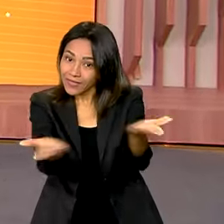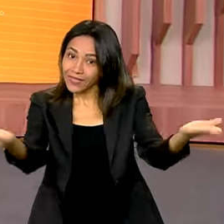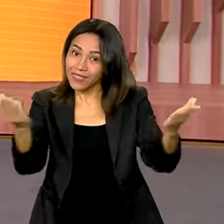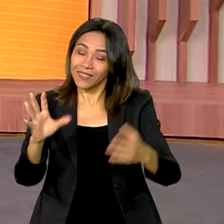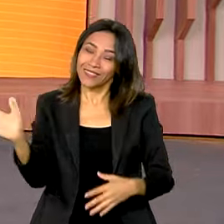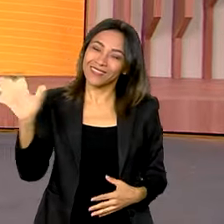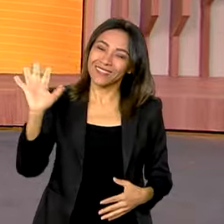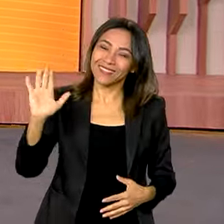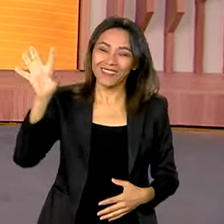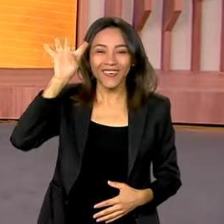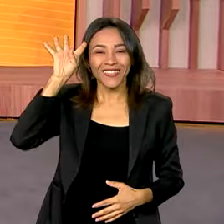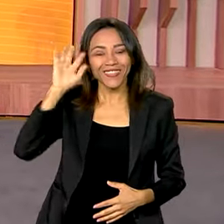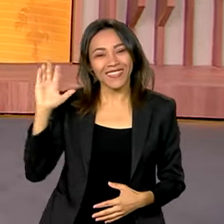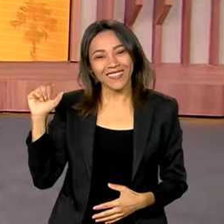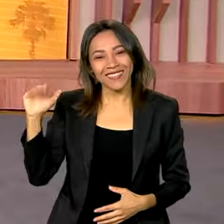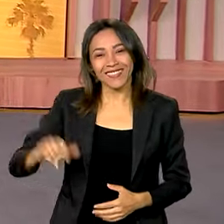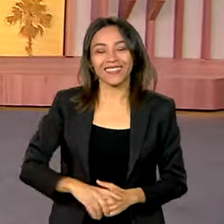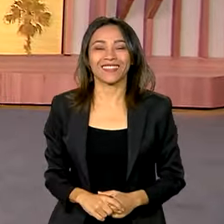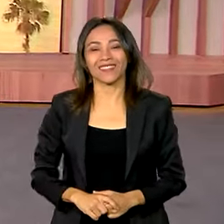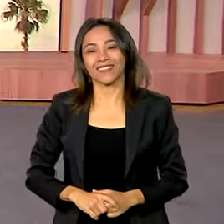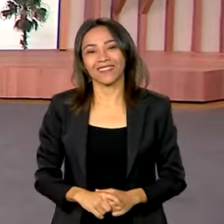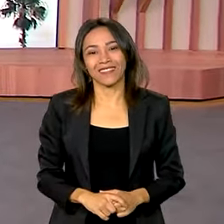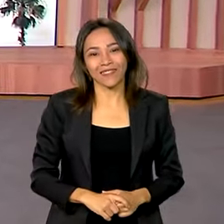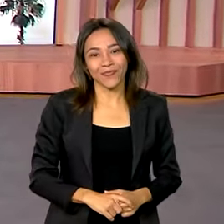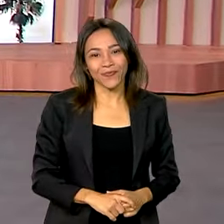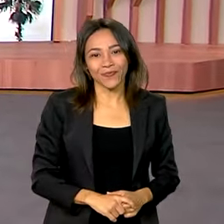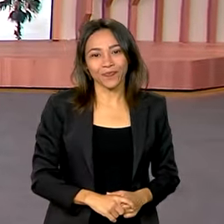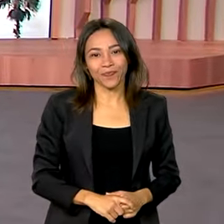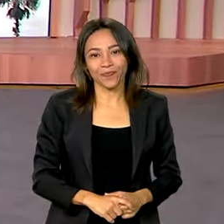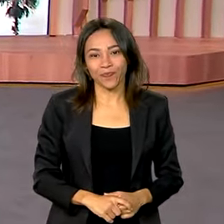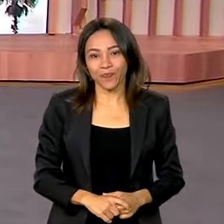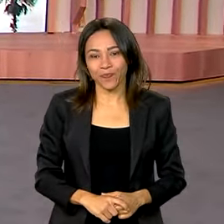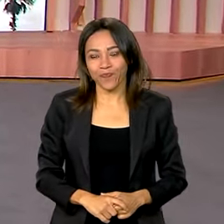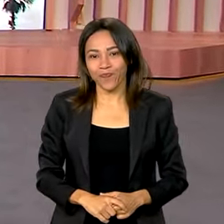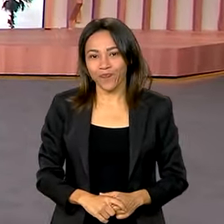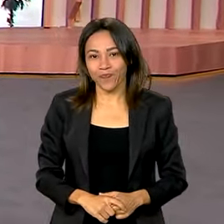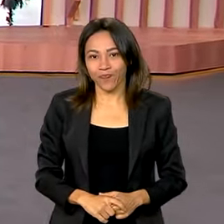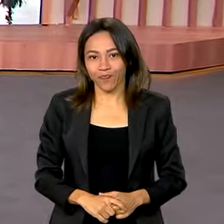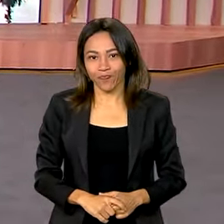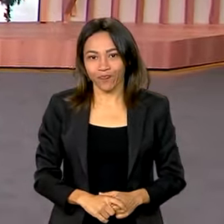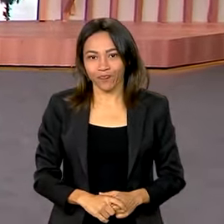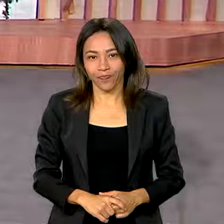ótima quarta-feira, até amanhã. Tchau. Tchau. Tchau. Tchau.